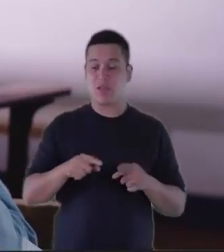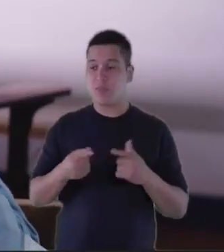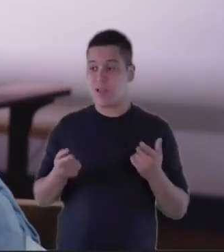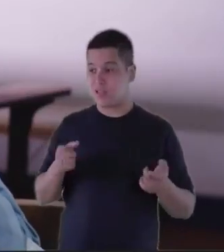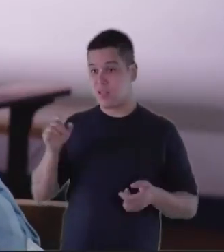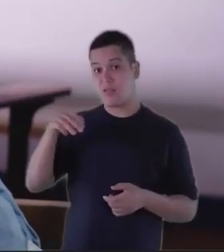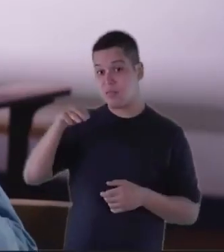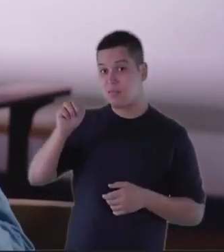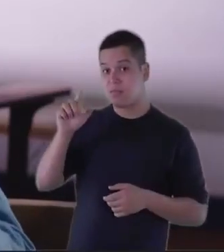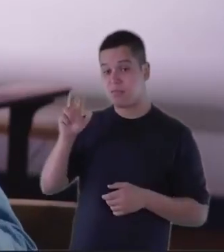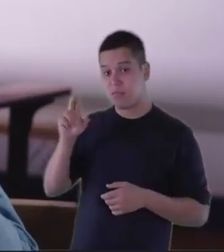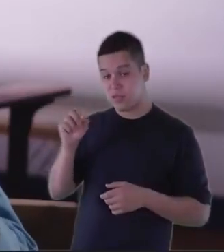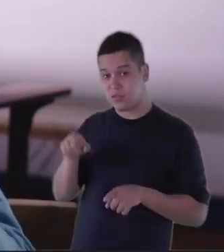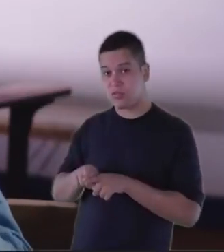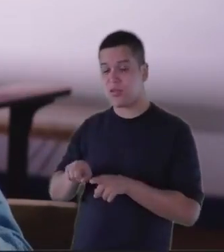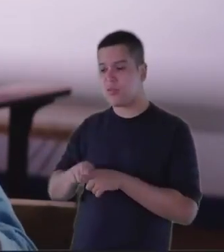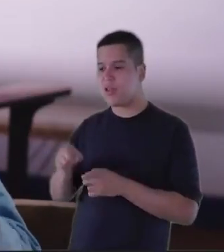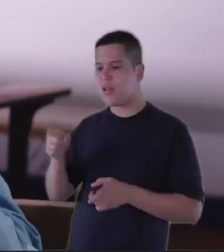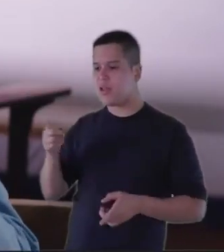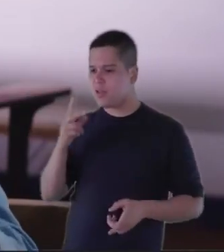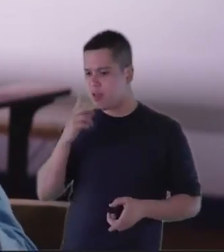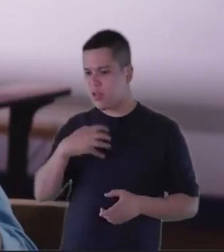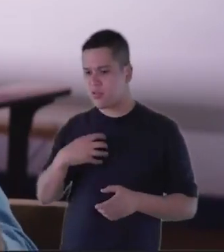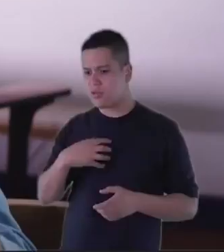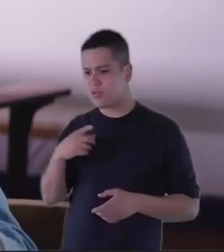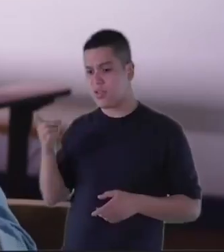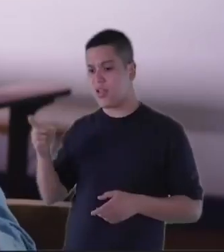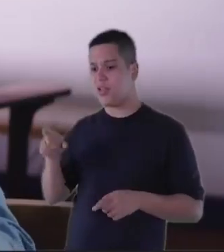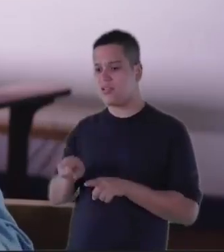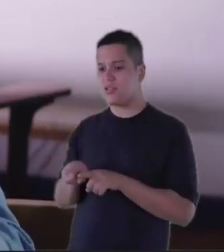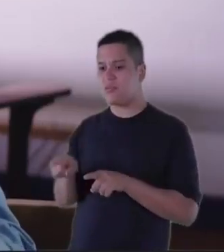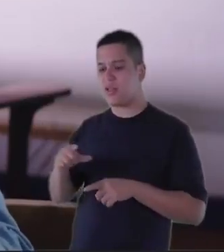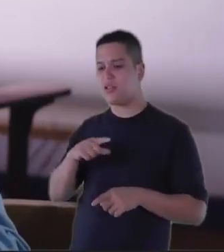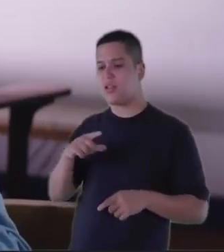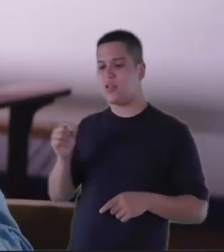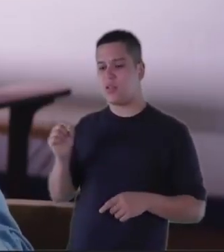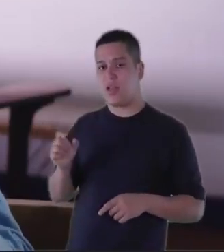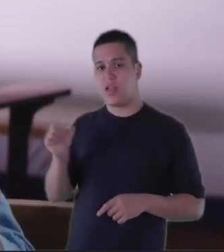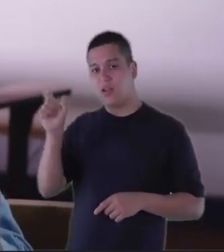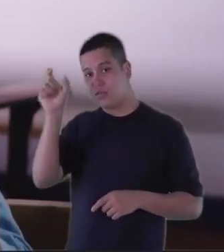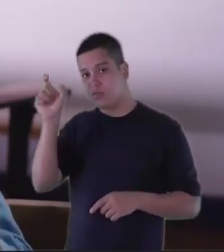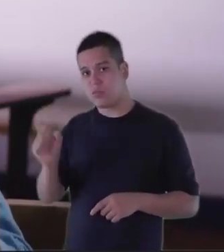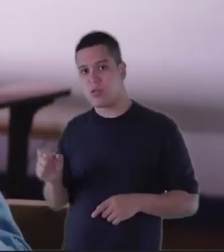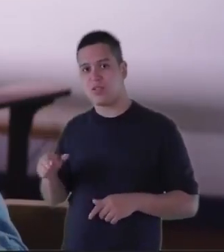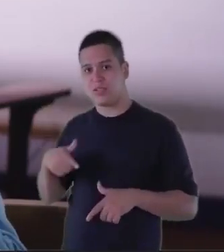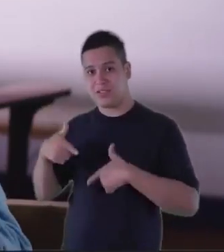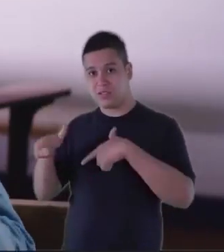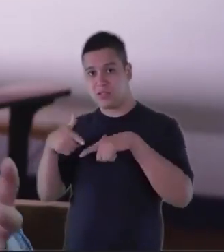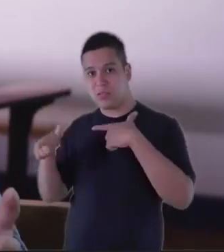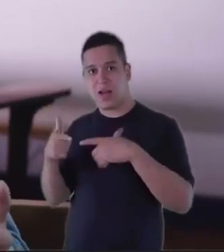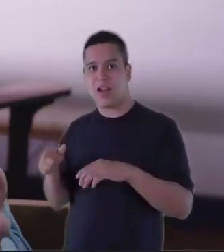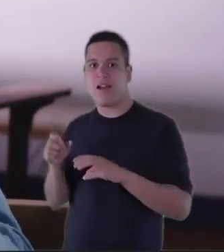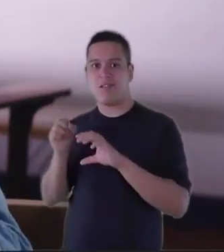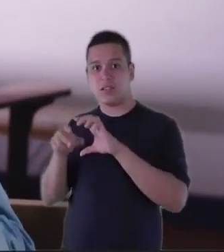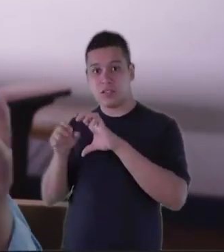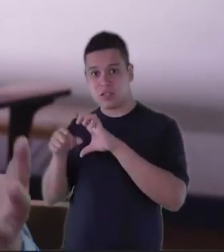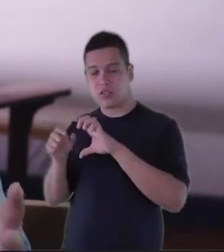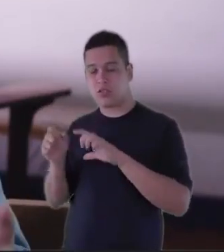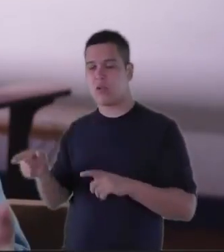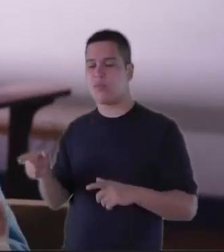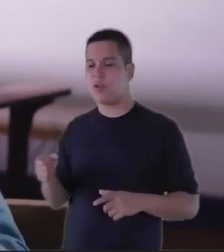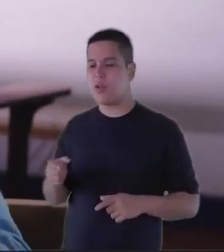que a base, o chão do ator é a leitura e a literatura. Não tem outro, não tem